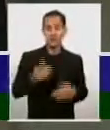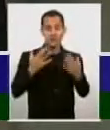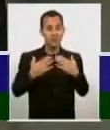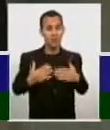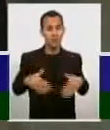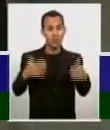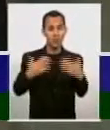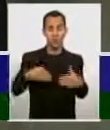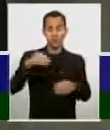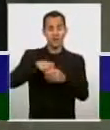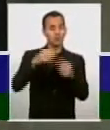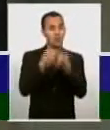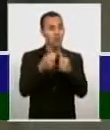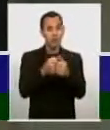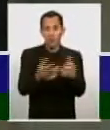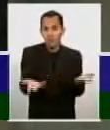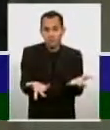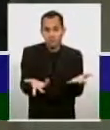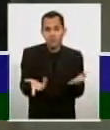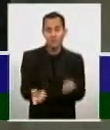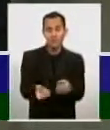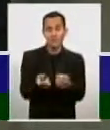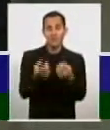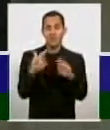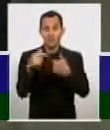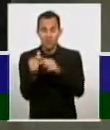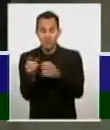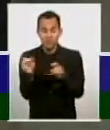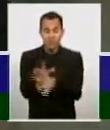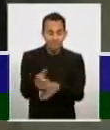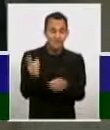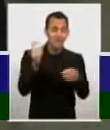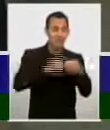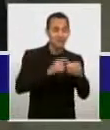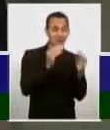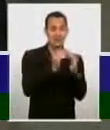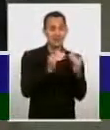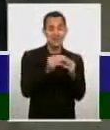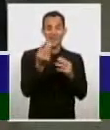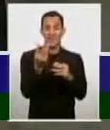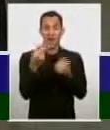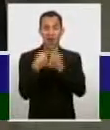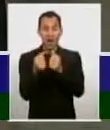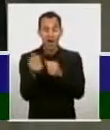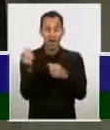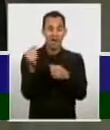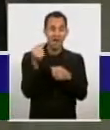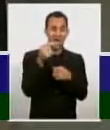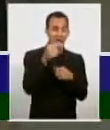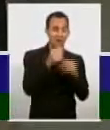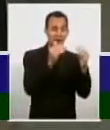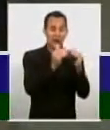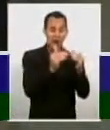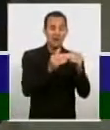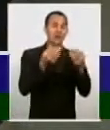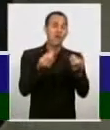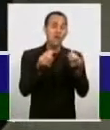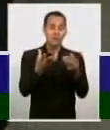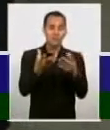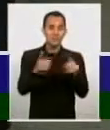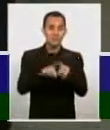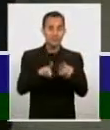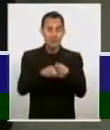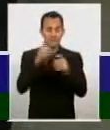descansar, pelo menos dentro do ônibus. Quem está voltando do trabalho, quem pegou 3 ônibus para voltar para casa, quem levantou